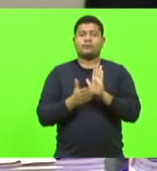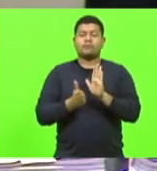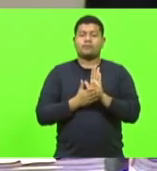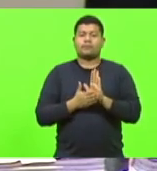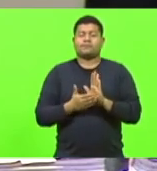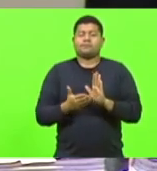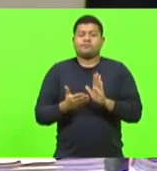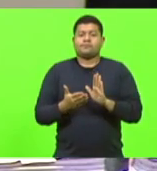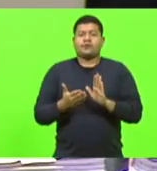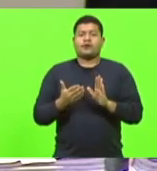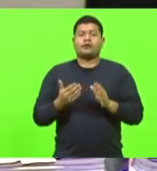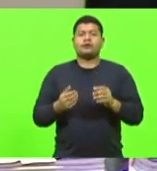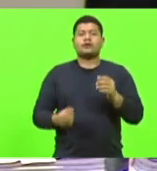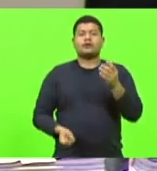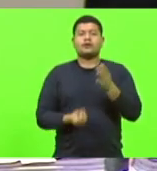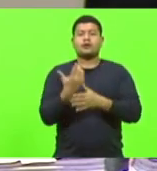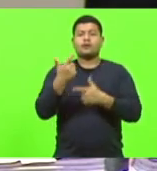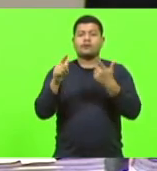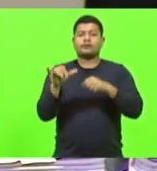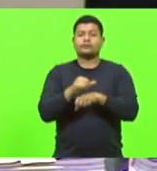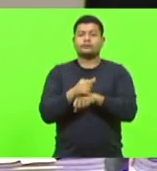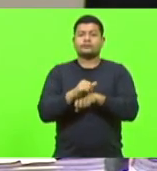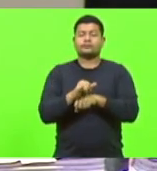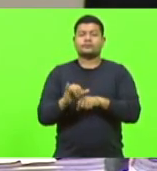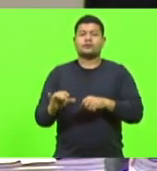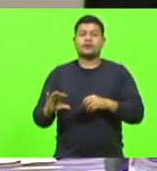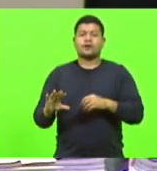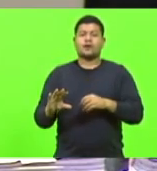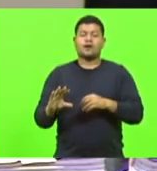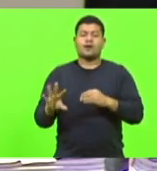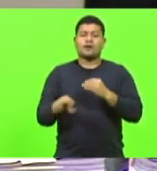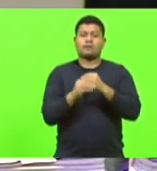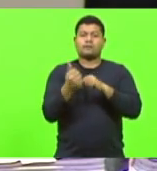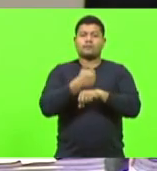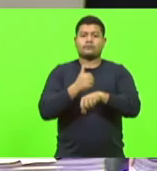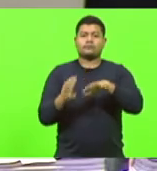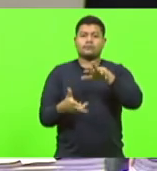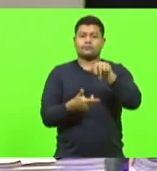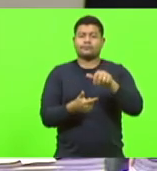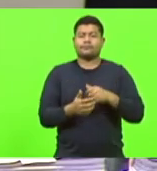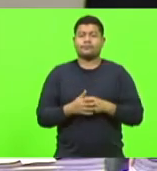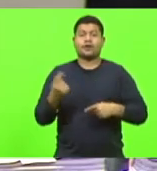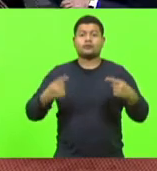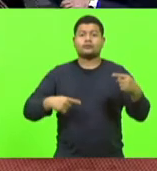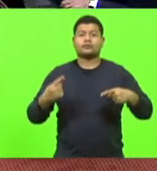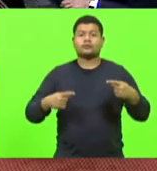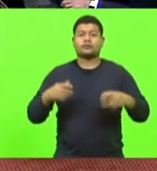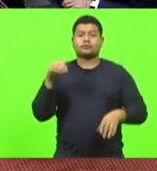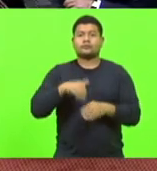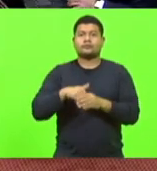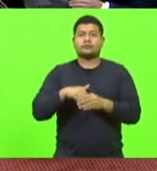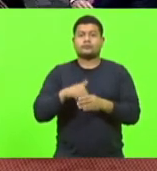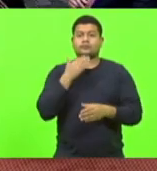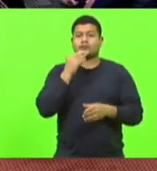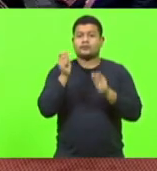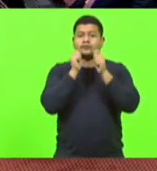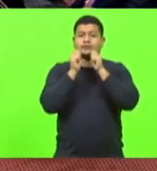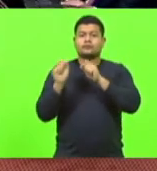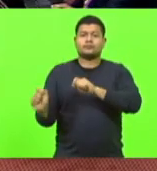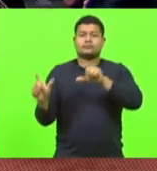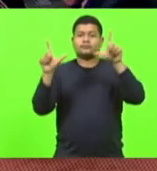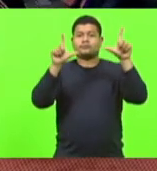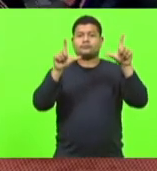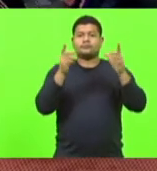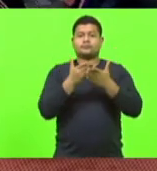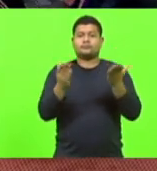com emenda substitutiva Global em discussão em votação peças o dia que abra o painel para